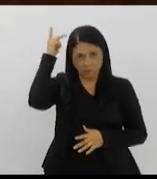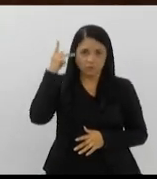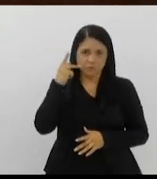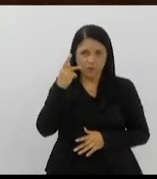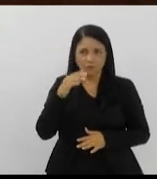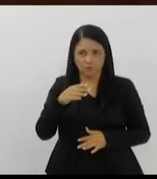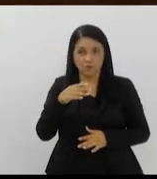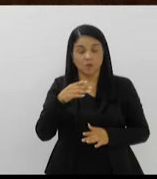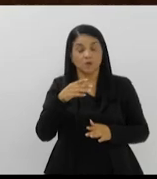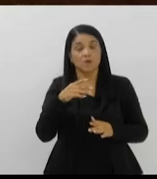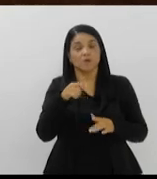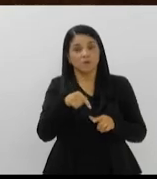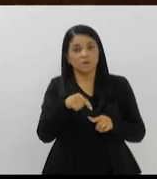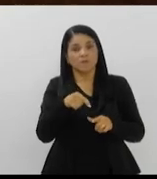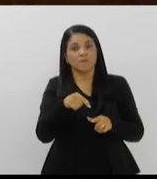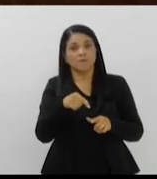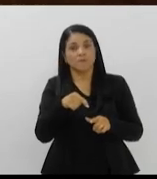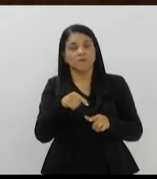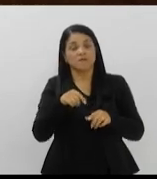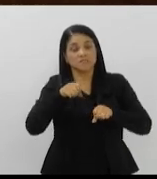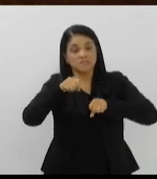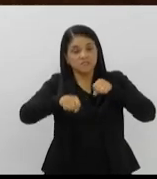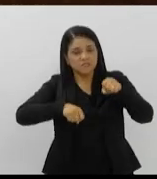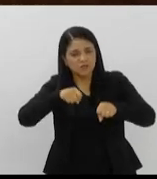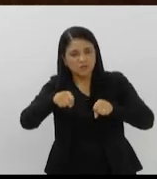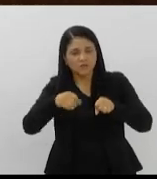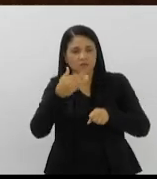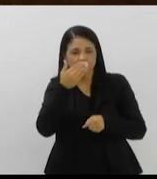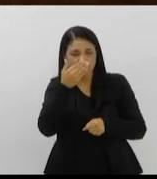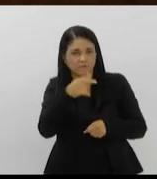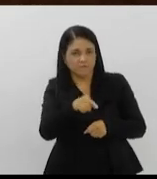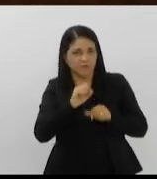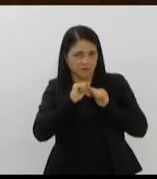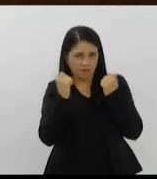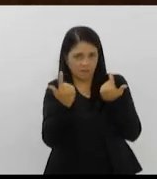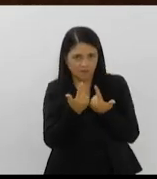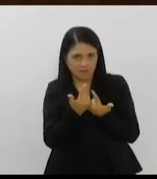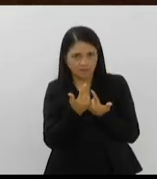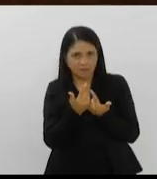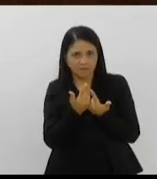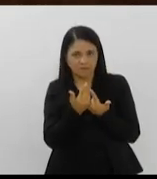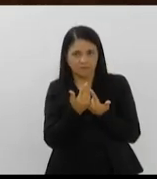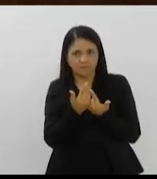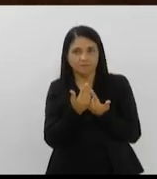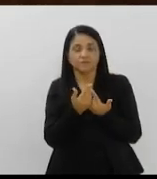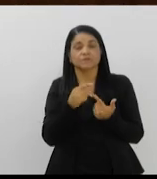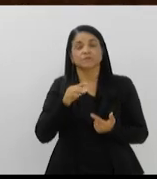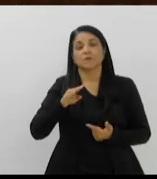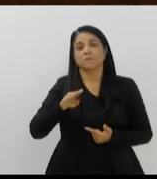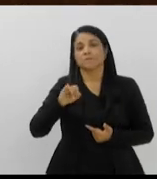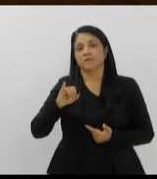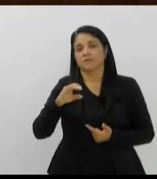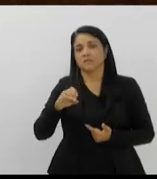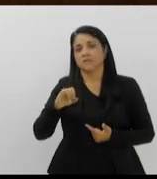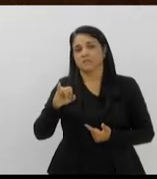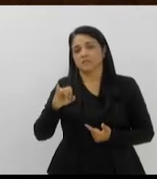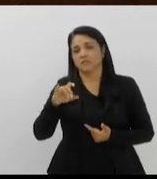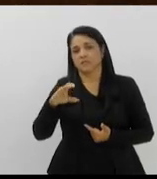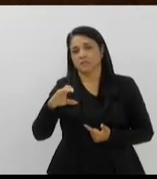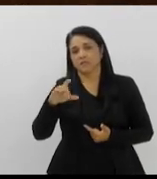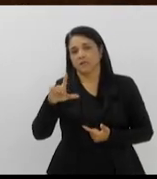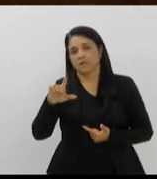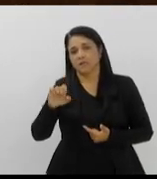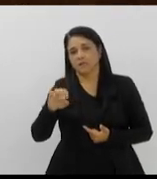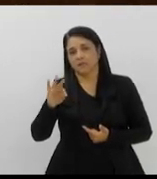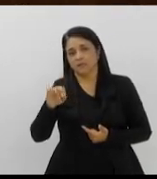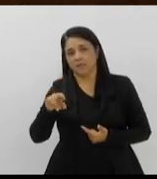Presidente, instala uma ciclovia aqui na frente, presidente. Um bicicletário. Vários funcionários vêm